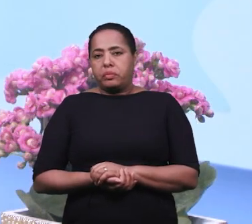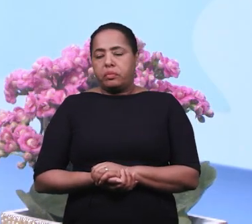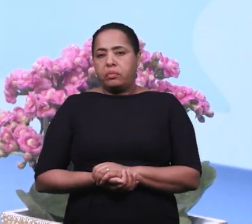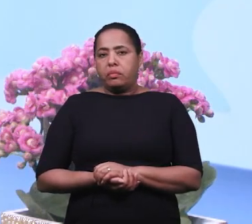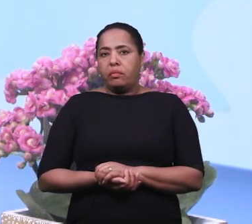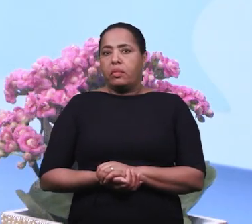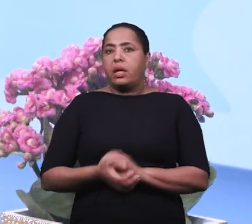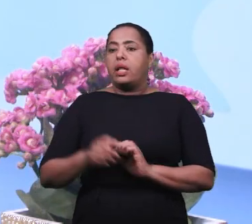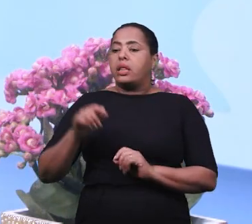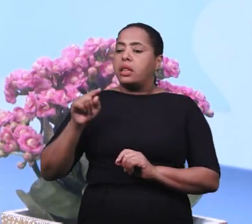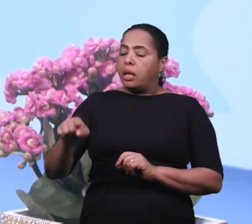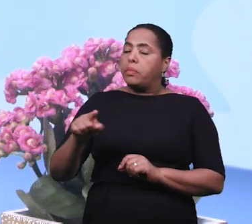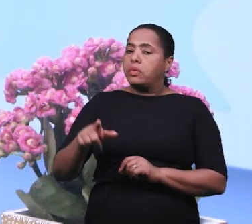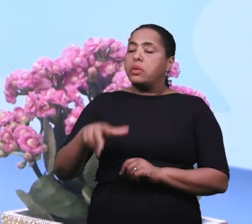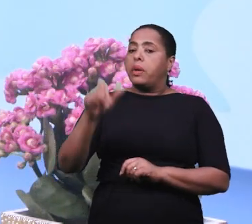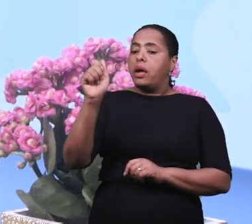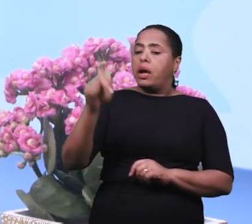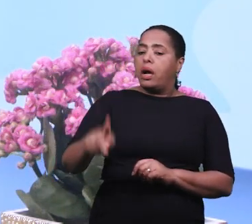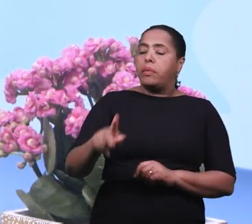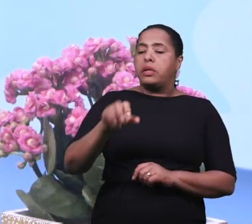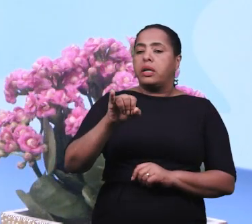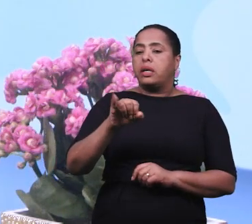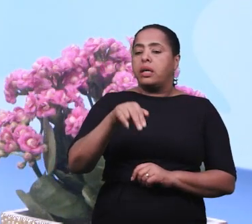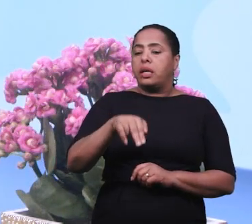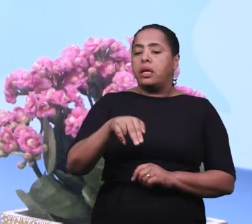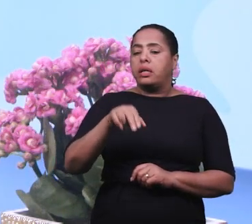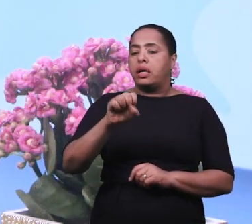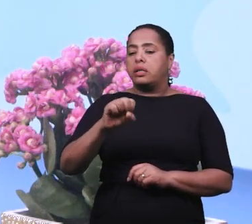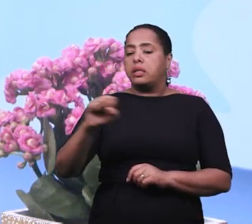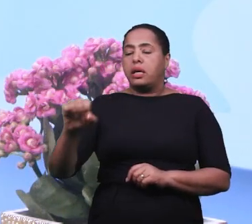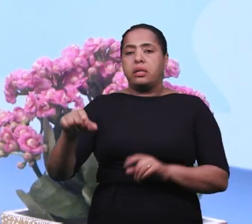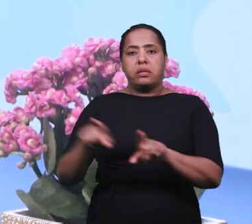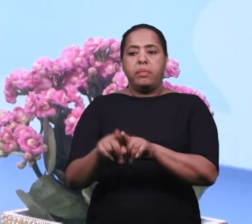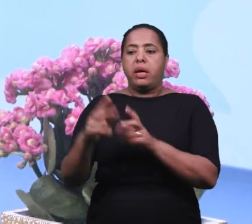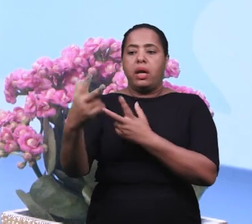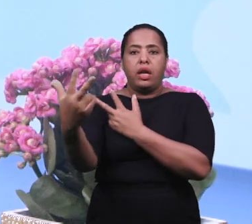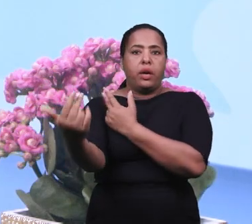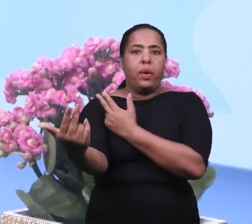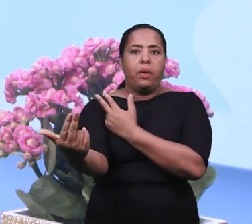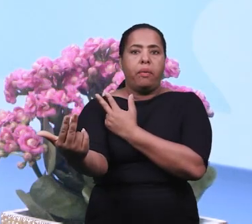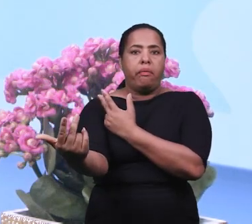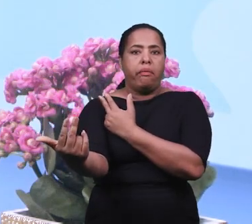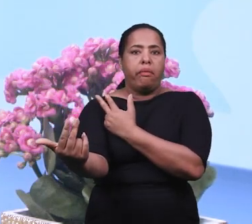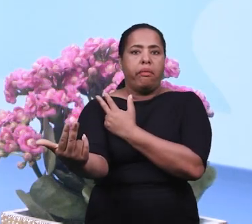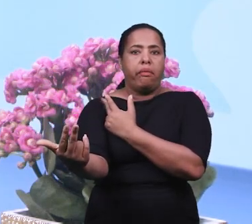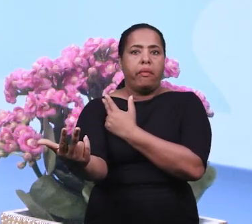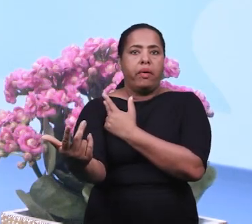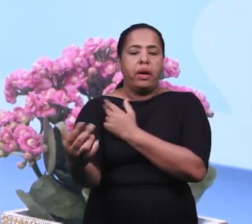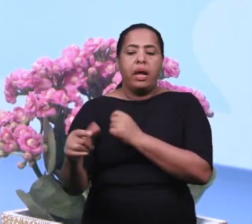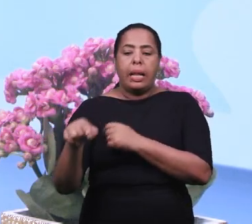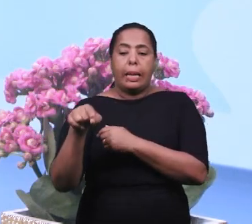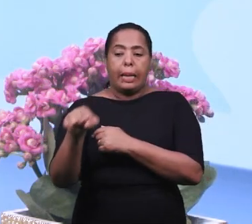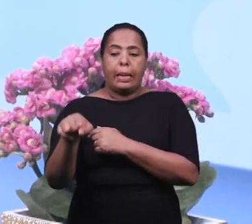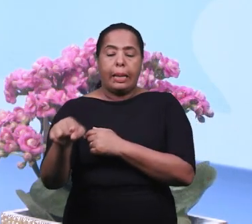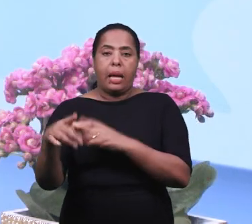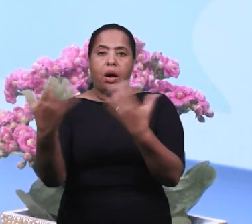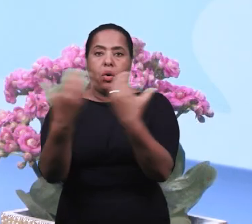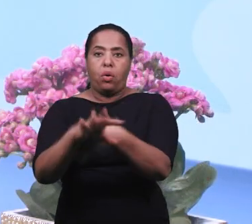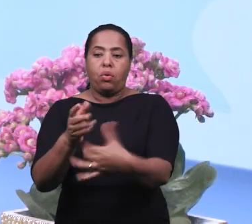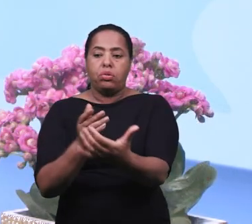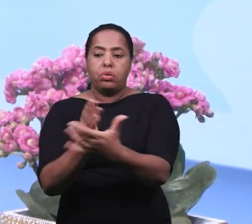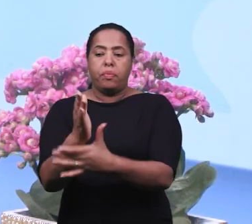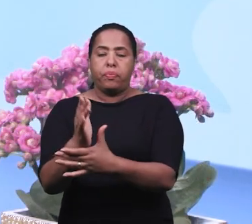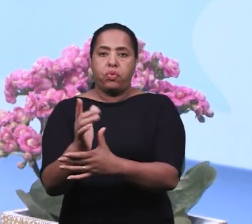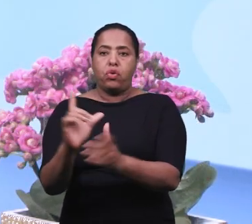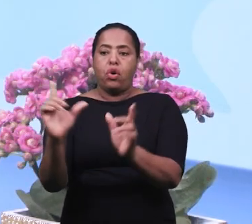pode se aposentar também no INSS. Para isso, tem alguns requisitos. Vamos imaginar que ela já tem o tempo mínimo que precisa